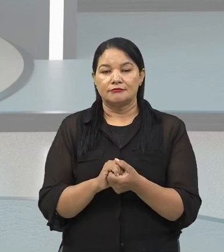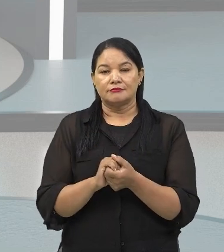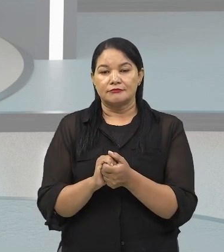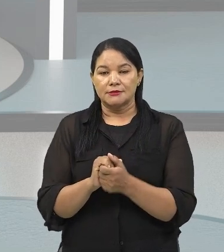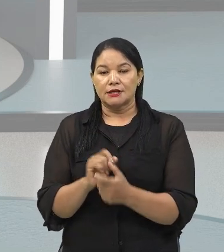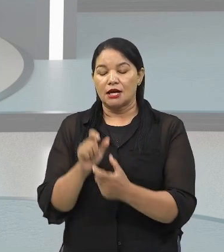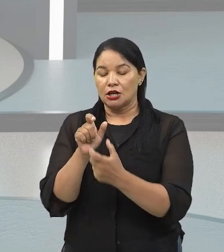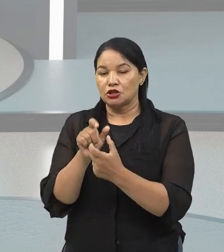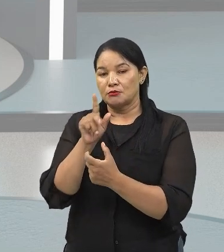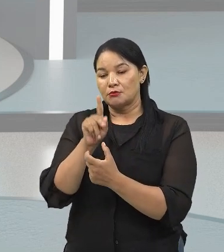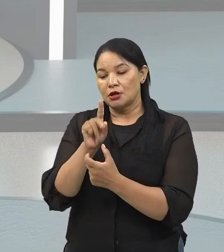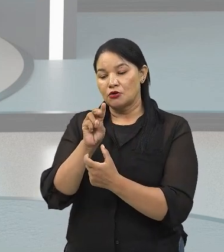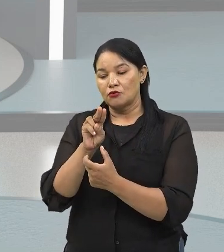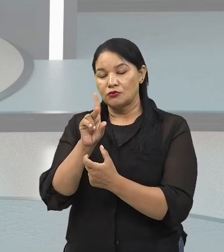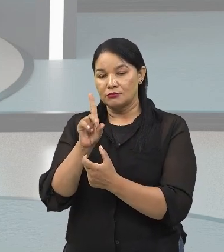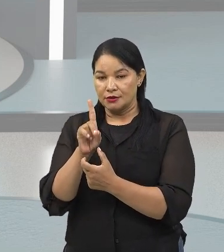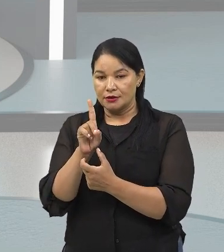pudrir?